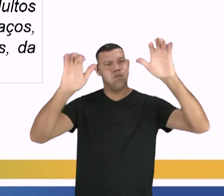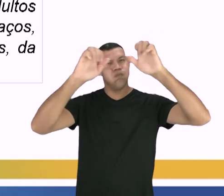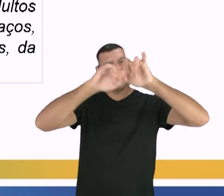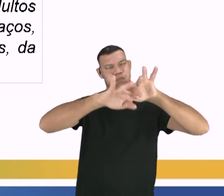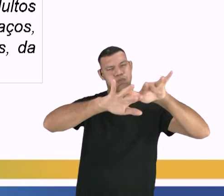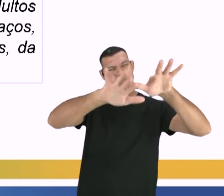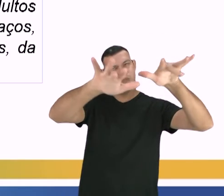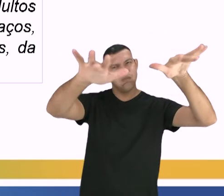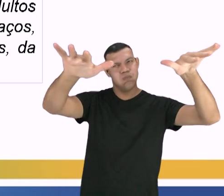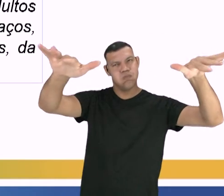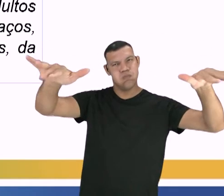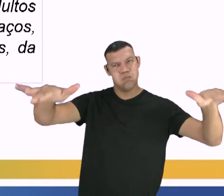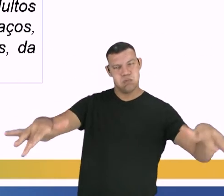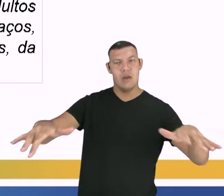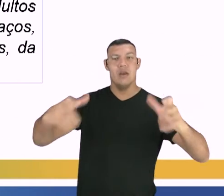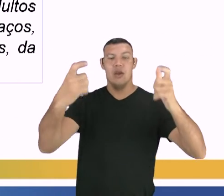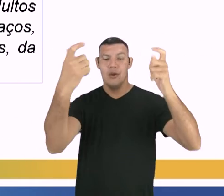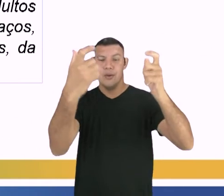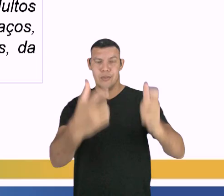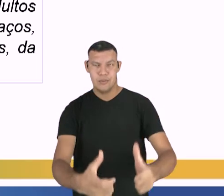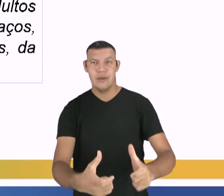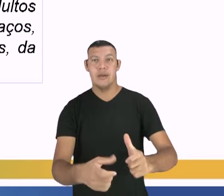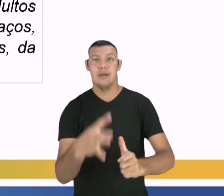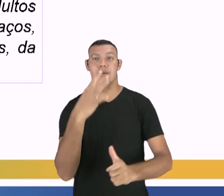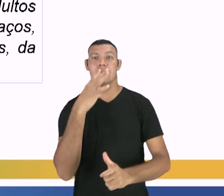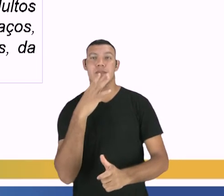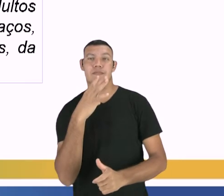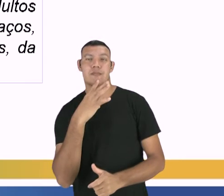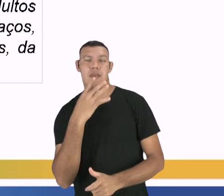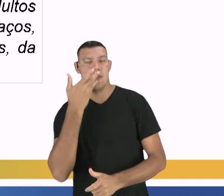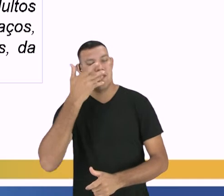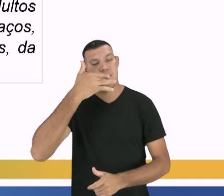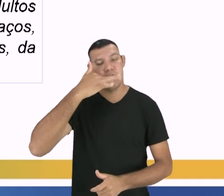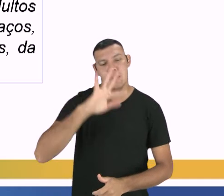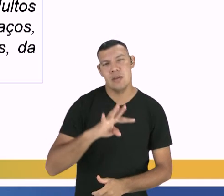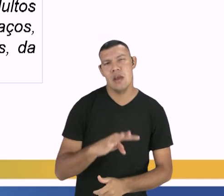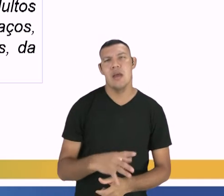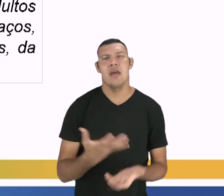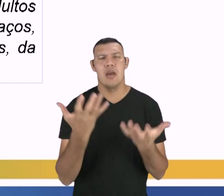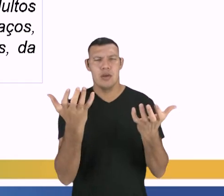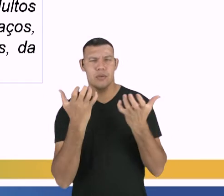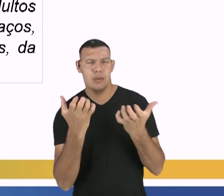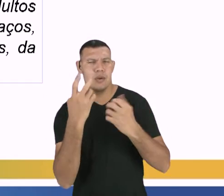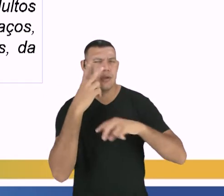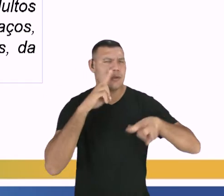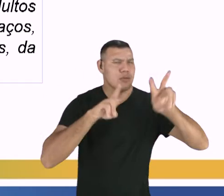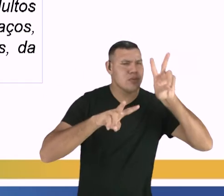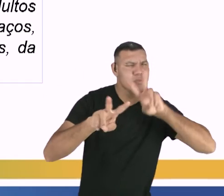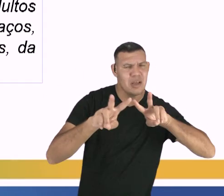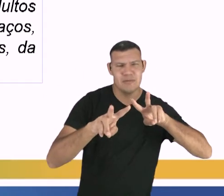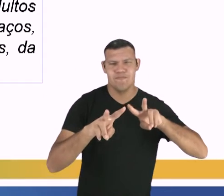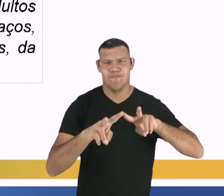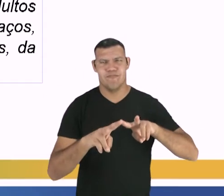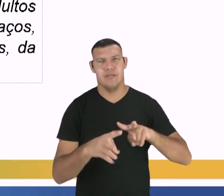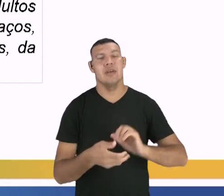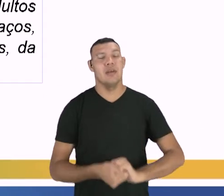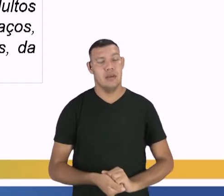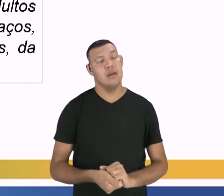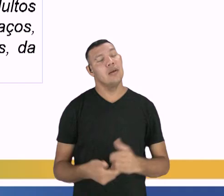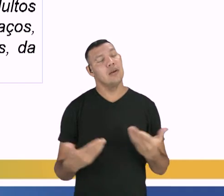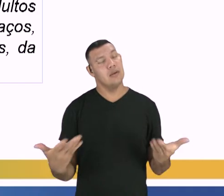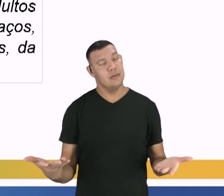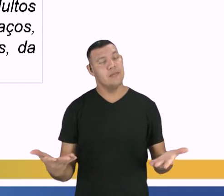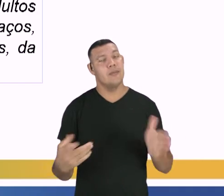todo. As crianças queriam ver o incêndio de perto, não contentavam com portas e janelas. Então,